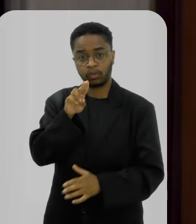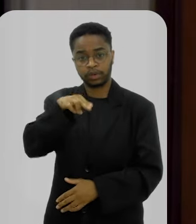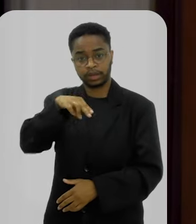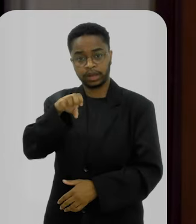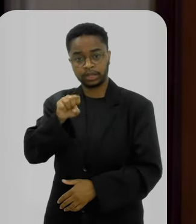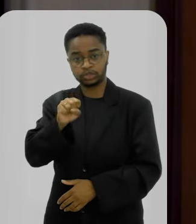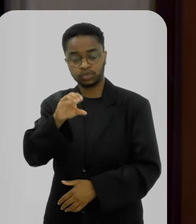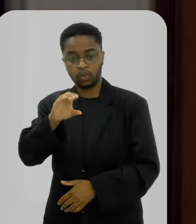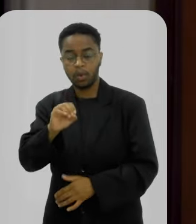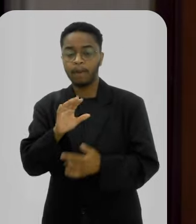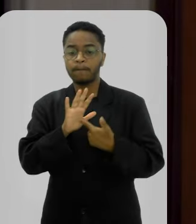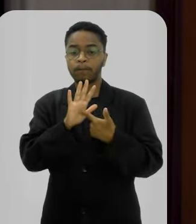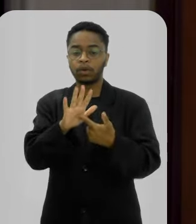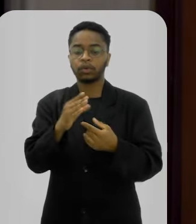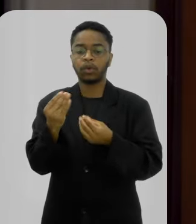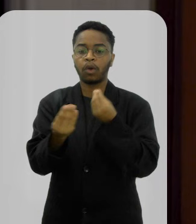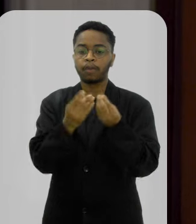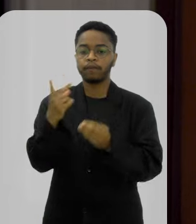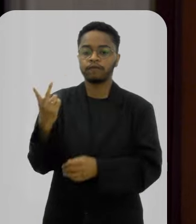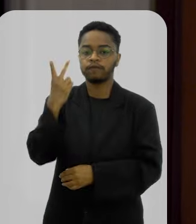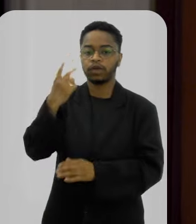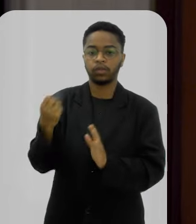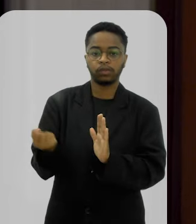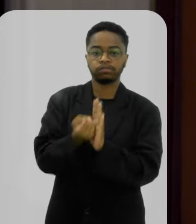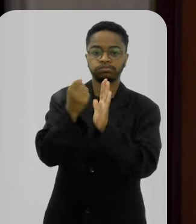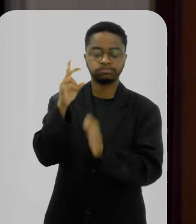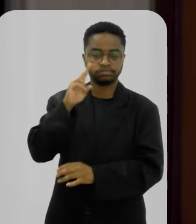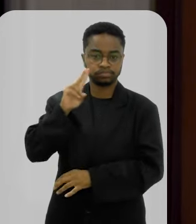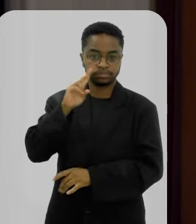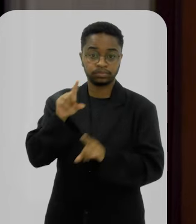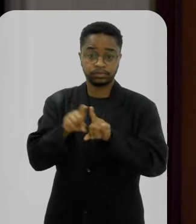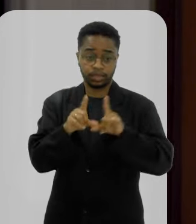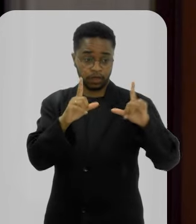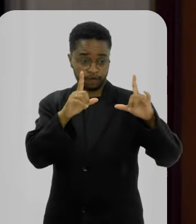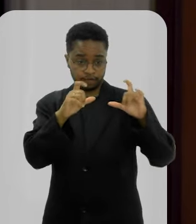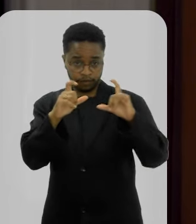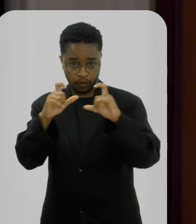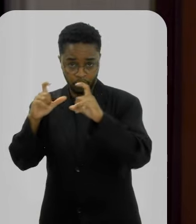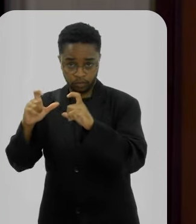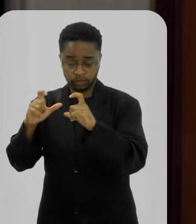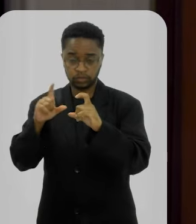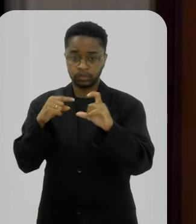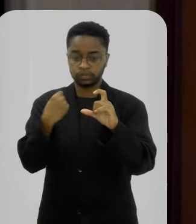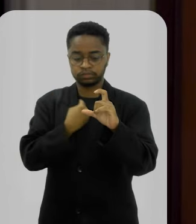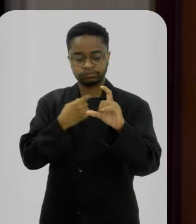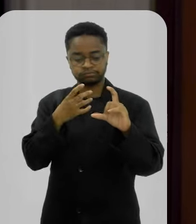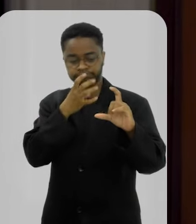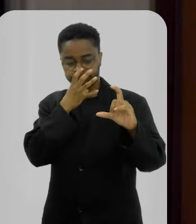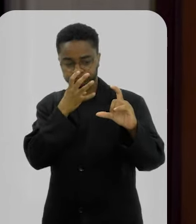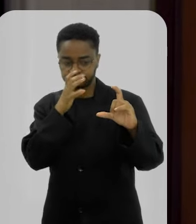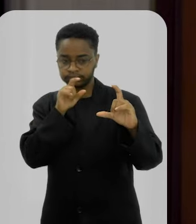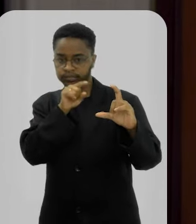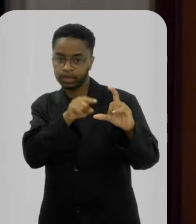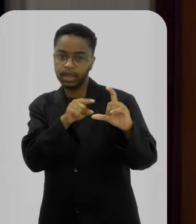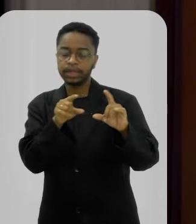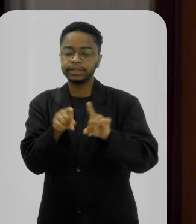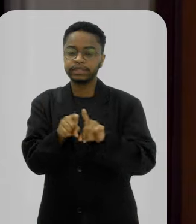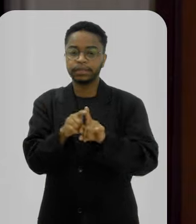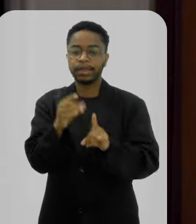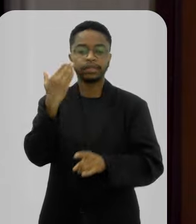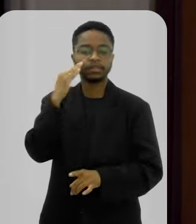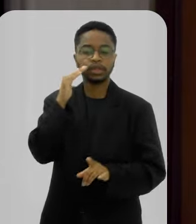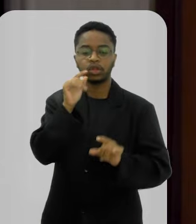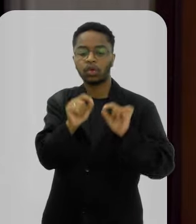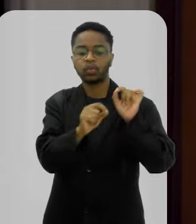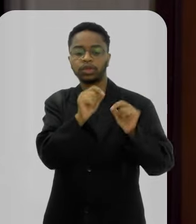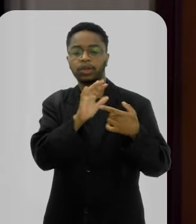Unesco um reconhecimento pelo seu valor histórico. E essas fotografias, né, através delas, da observação,